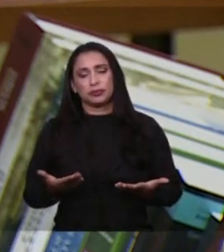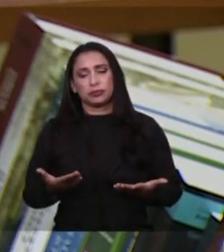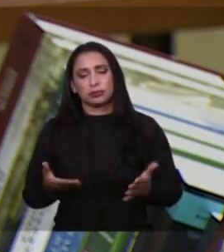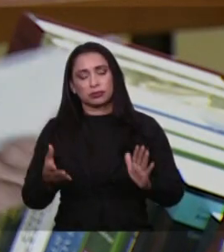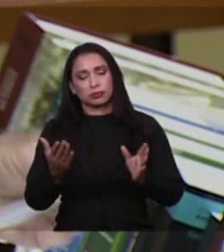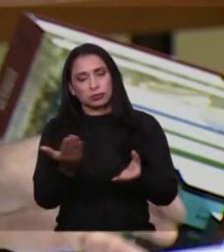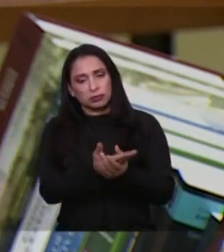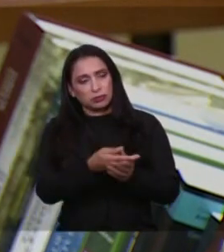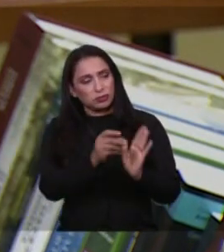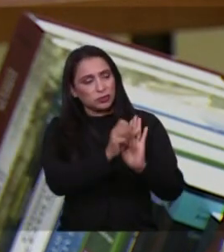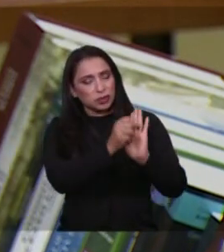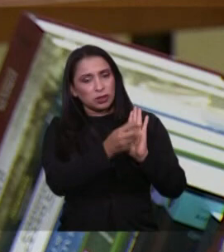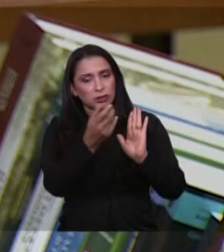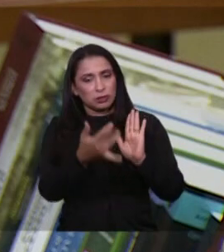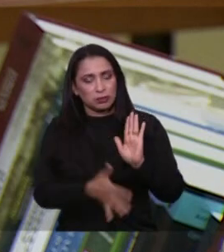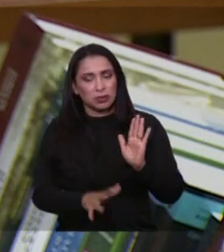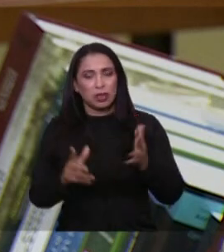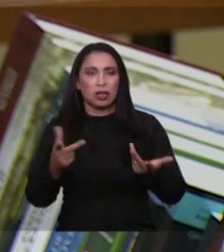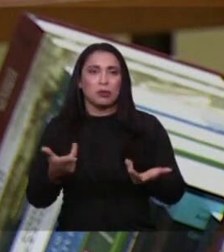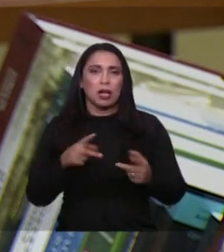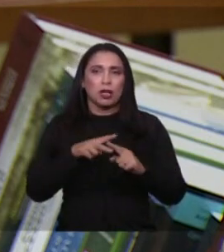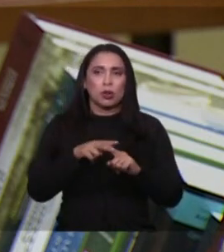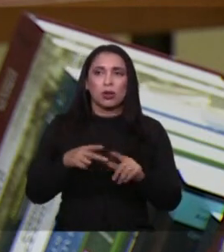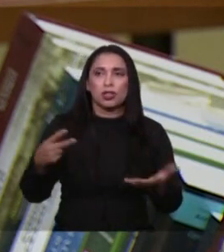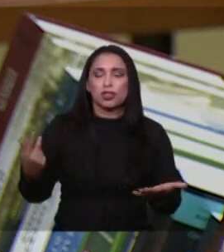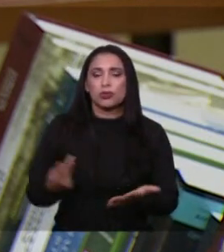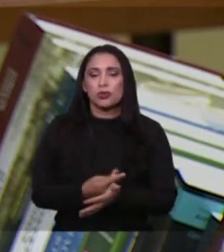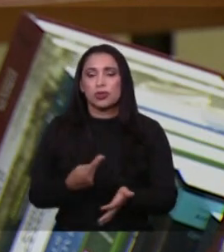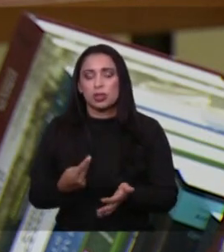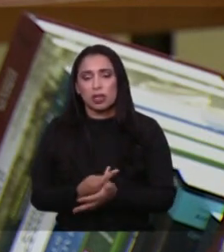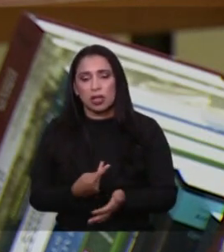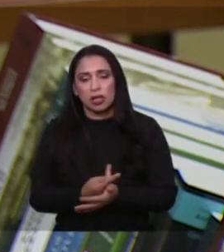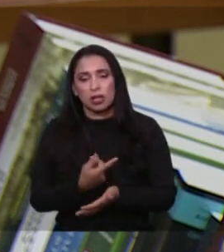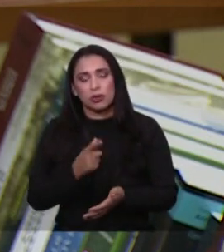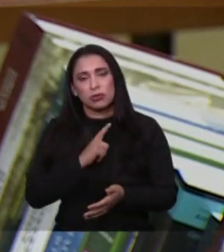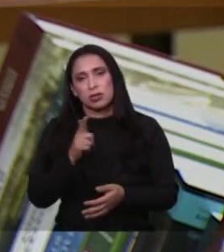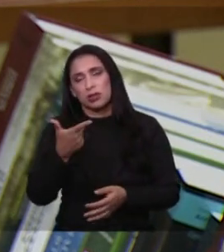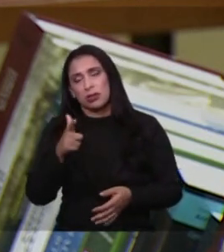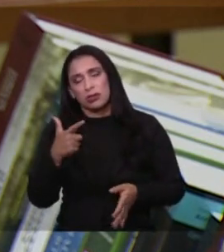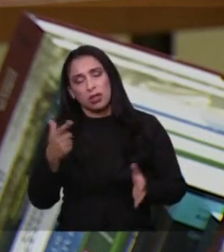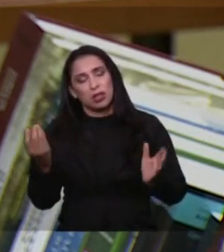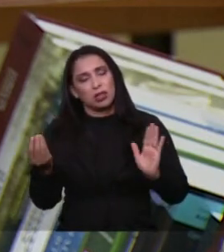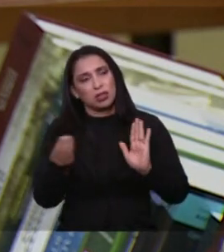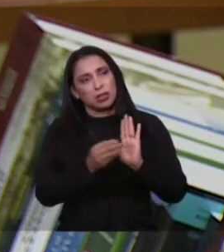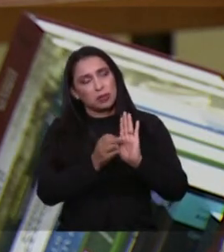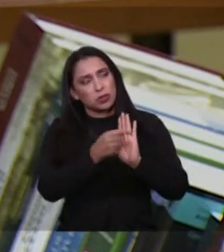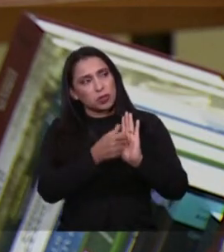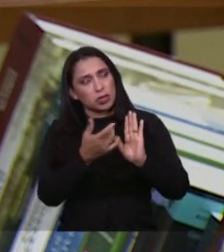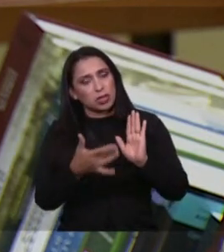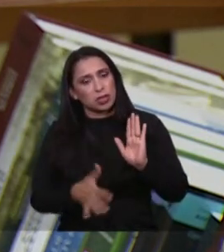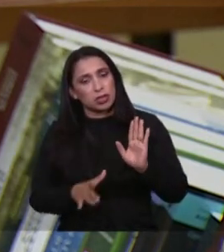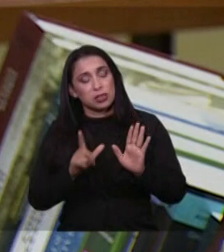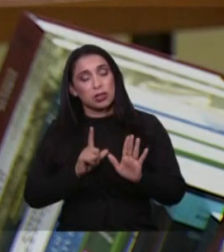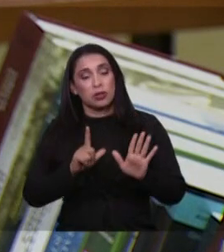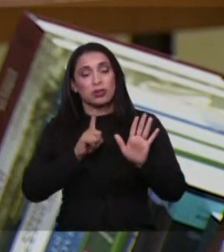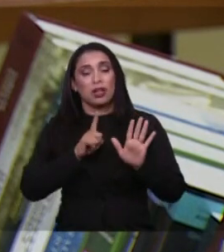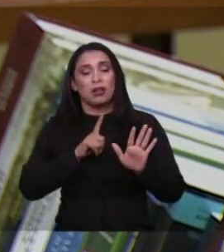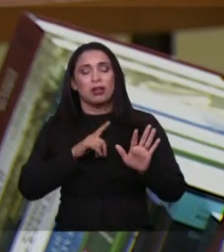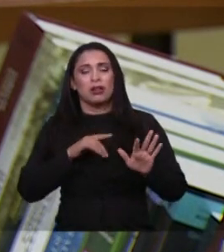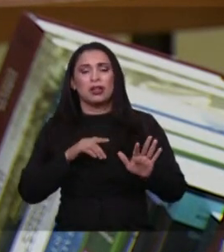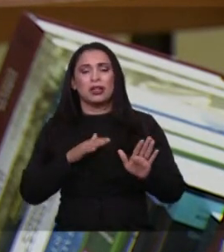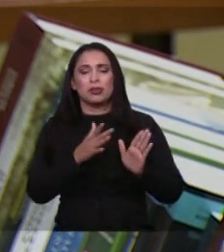declaração, volta-se a correção dos vícios, aquela inexistência dos vícios no cabo embargo de declaração. Haja visto o longo